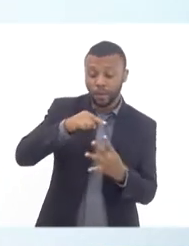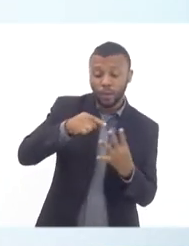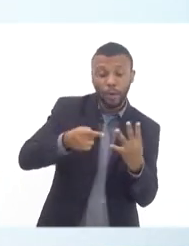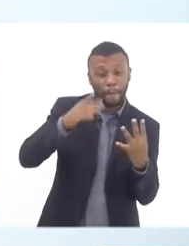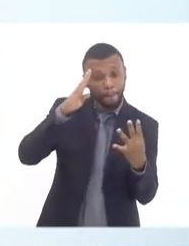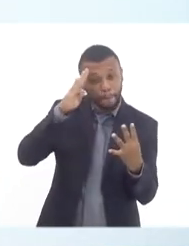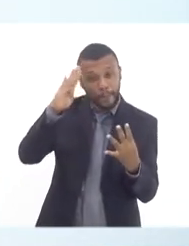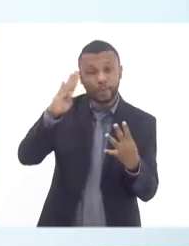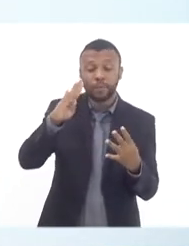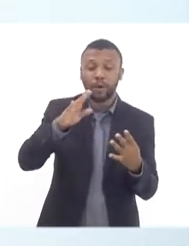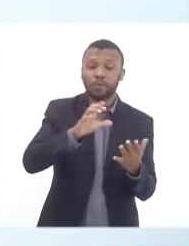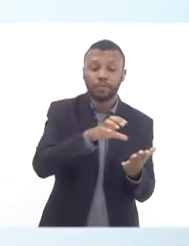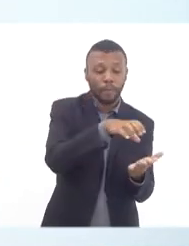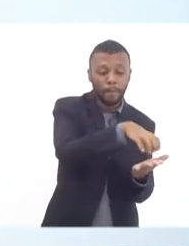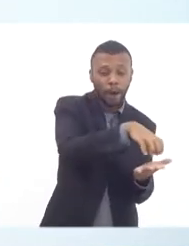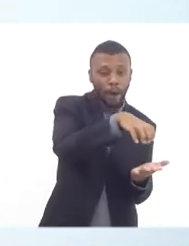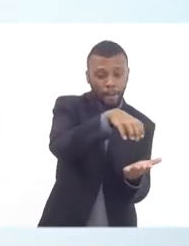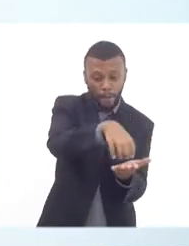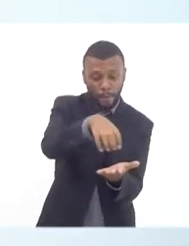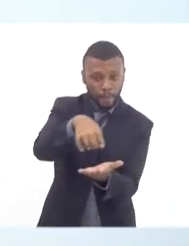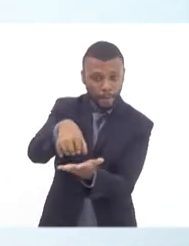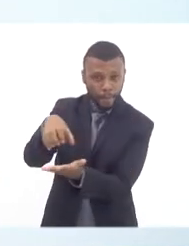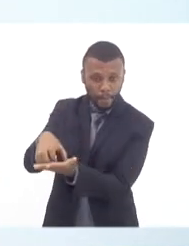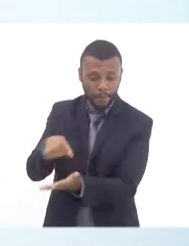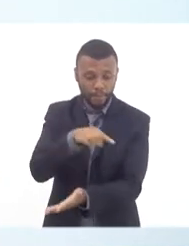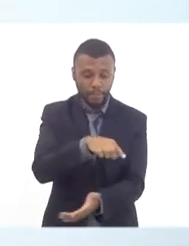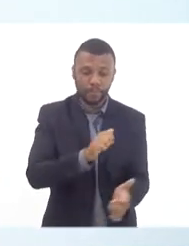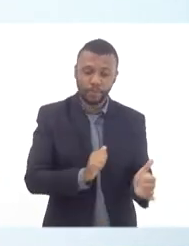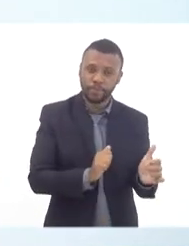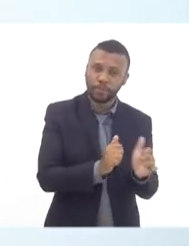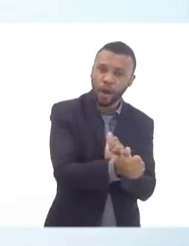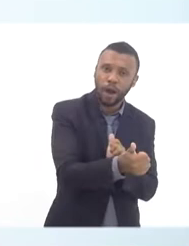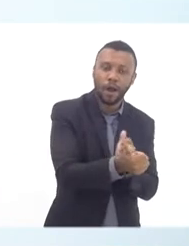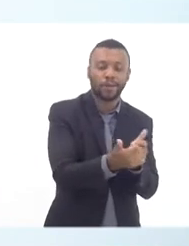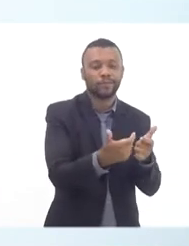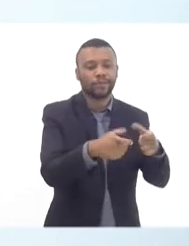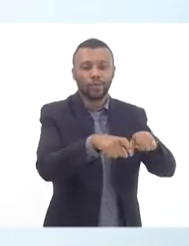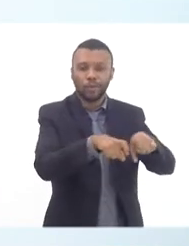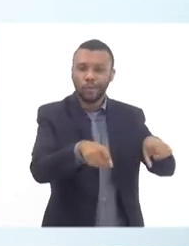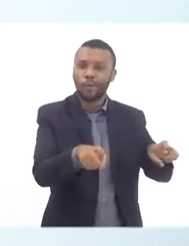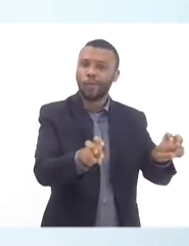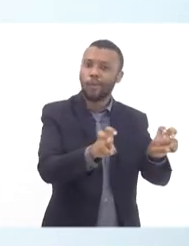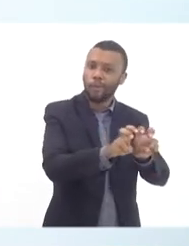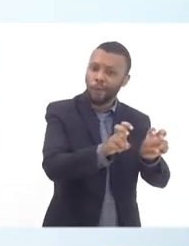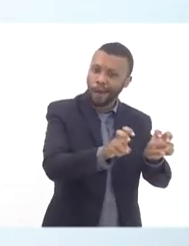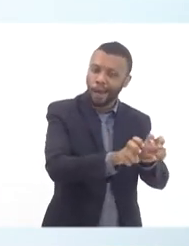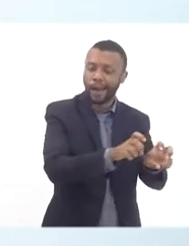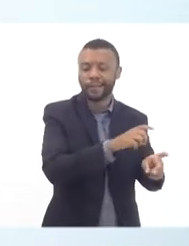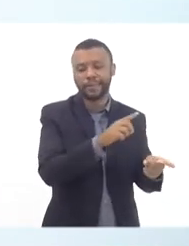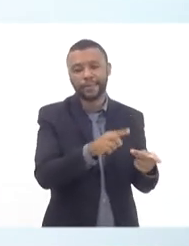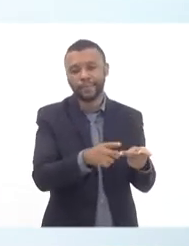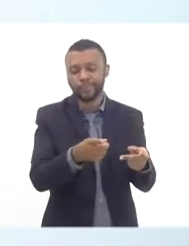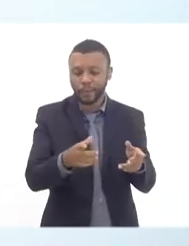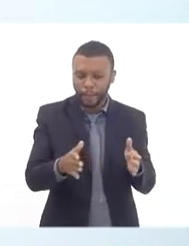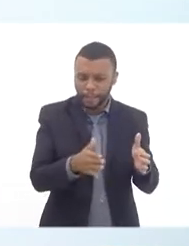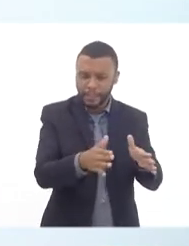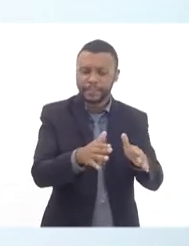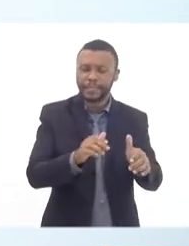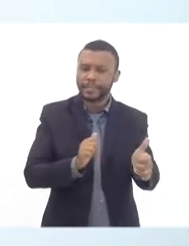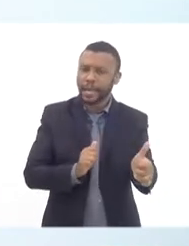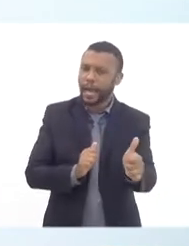setores. Esportivo, com quadras, academia ao ar livre e pista de atletismo para a prática de